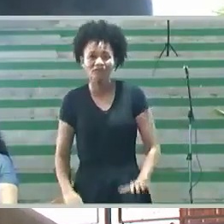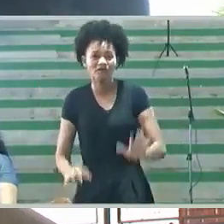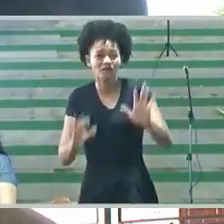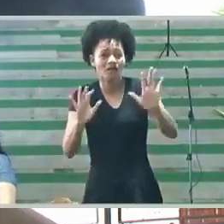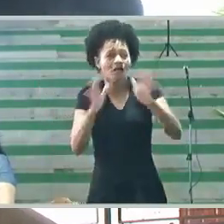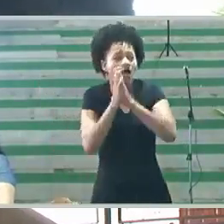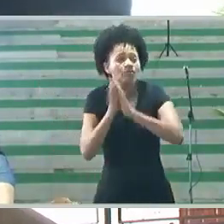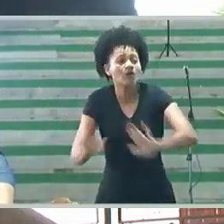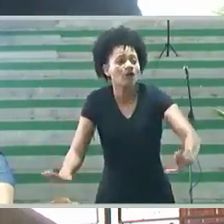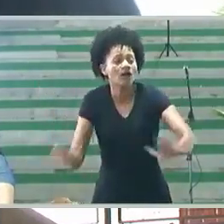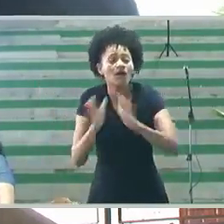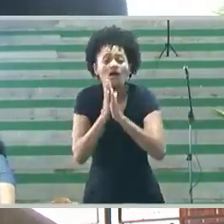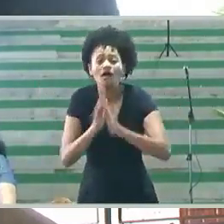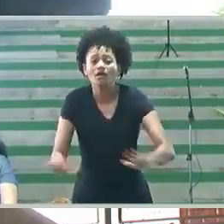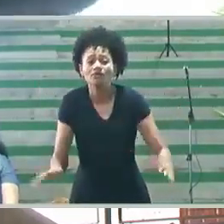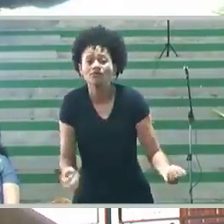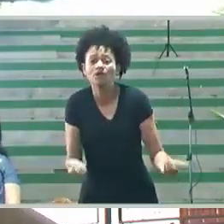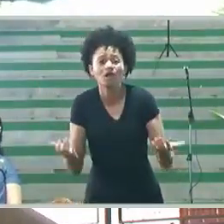Só vamos adorar.